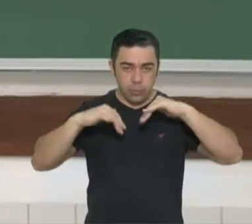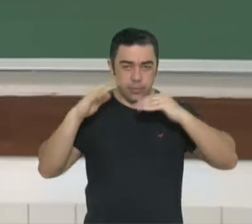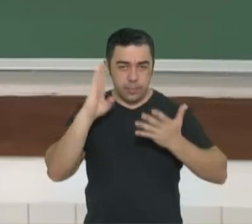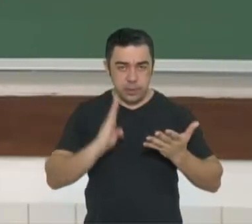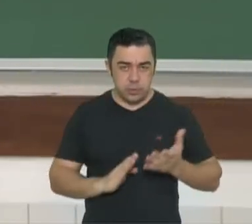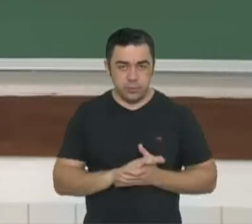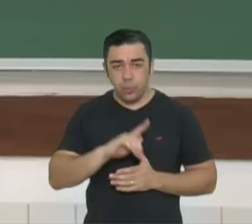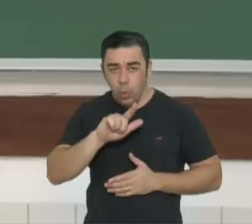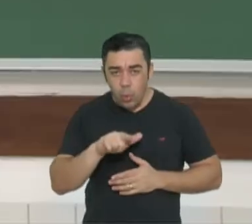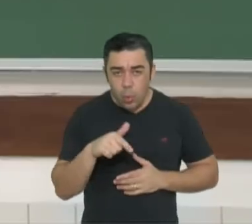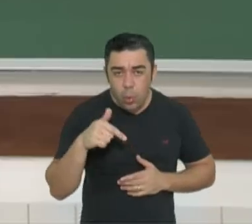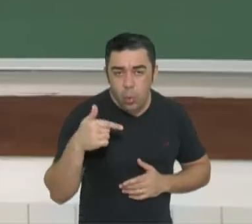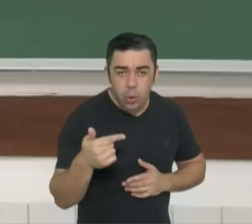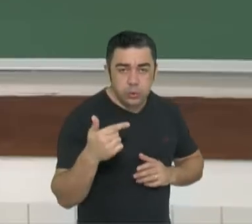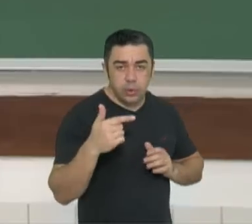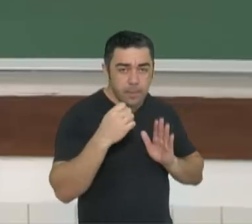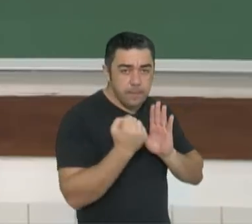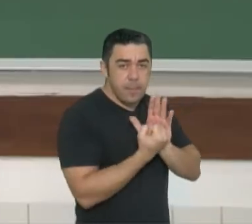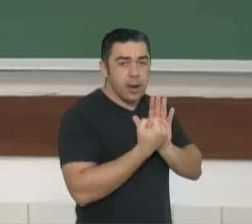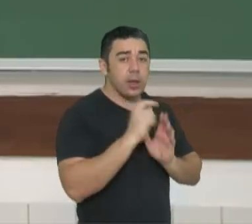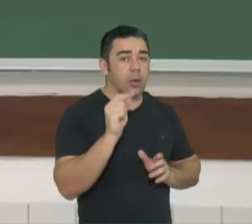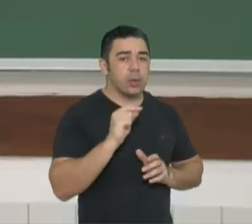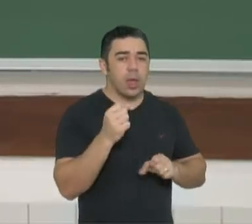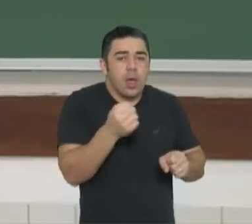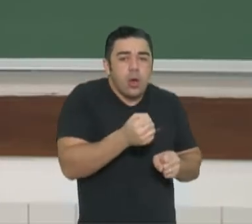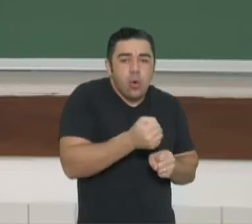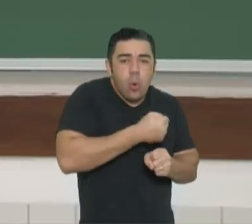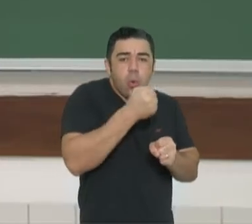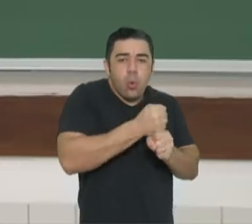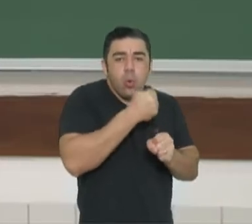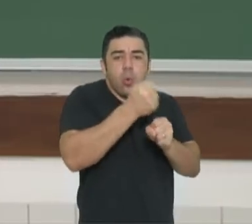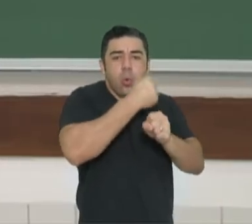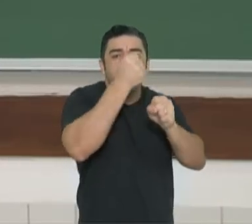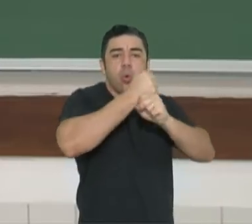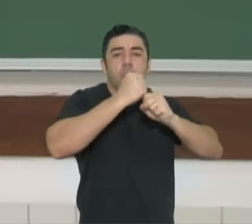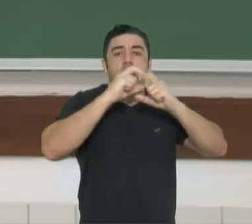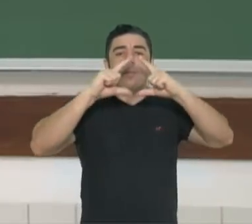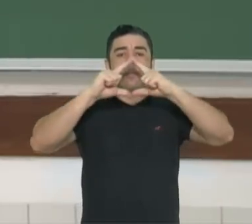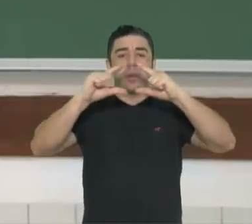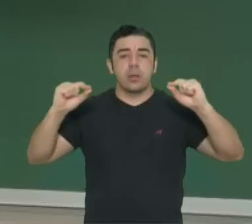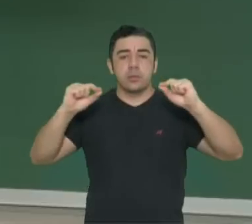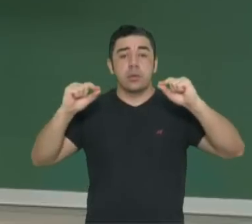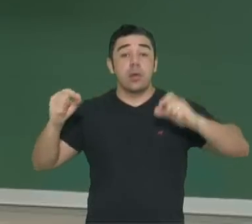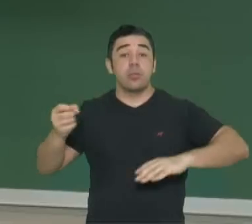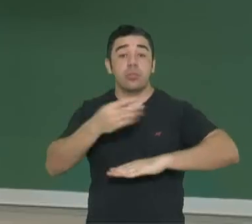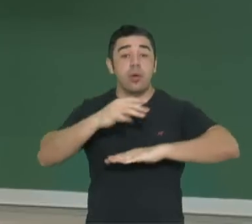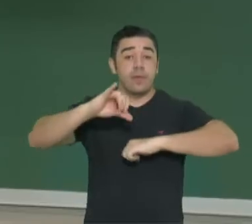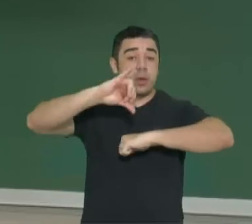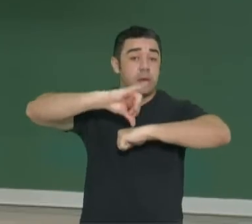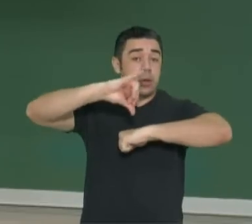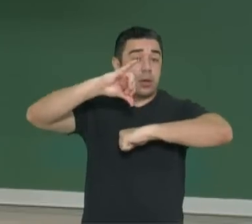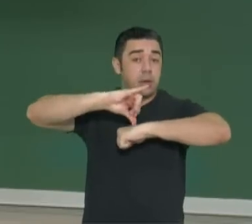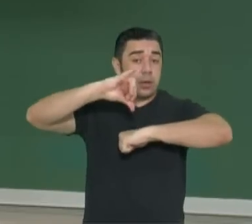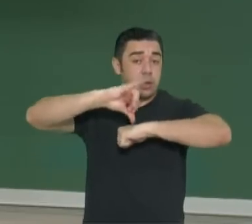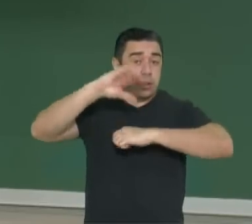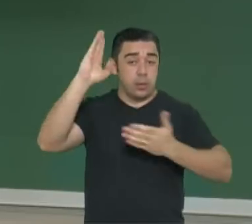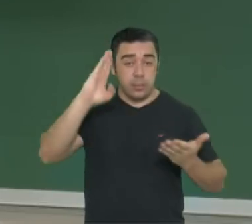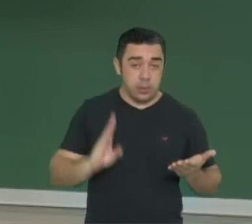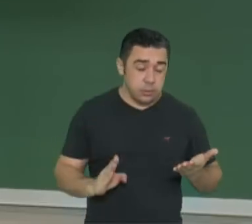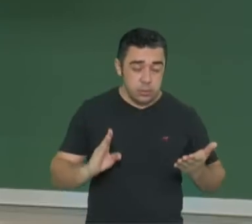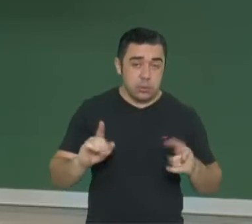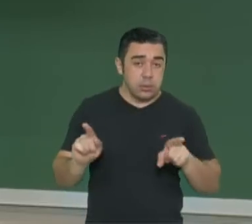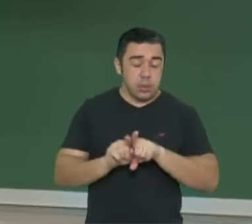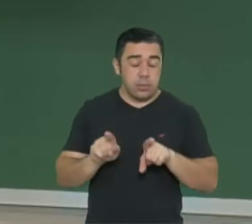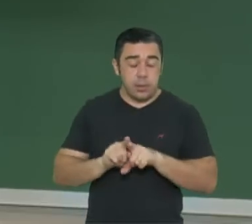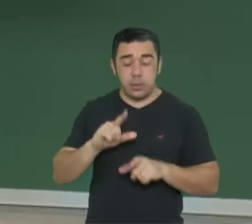JK é Brasília, a construção da nova capital do Brasil. Além de todas essas questões, nós temos